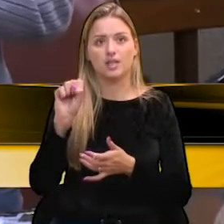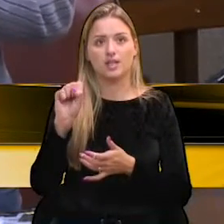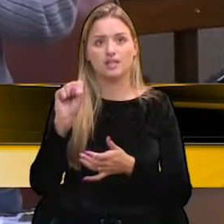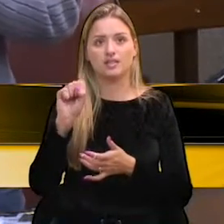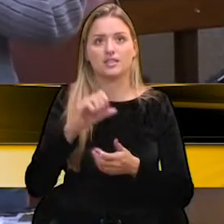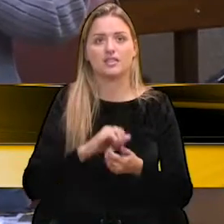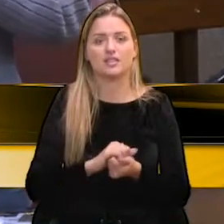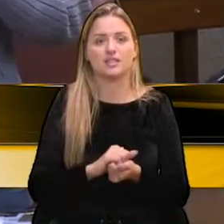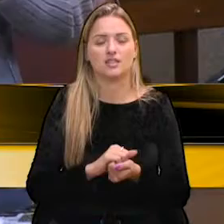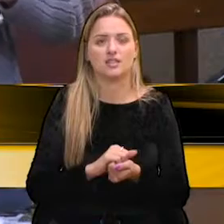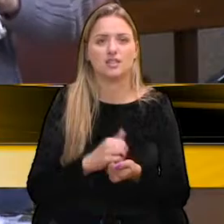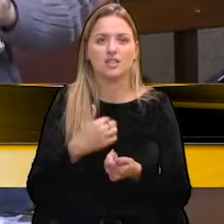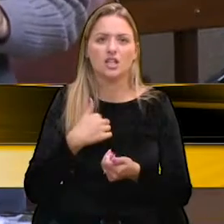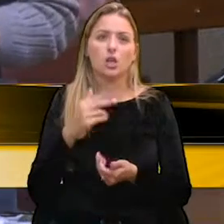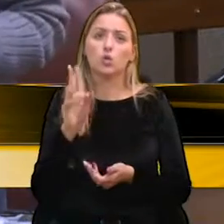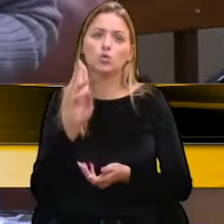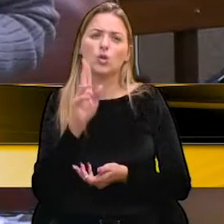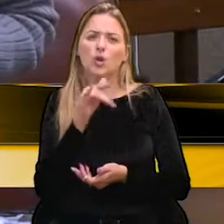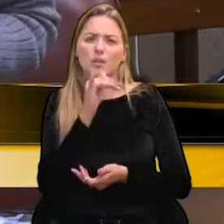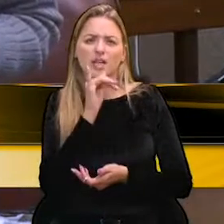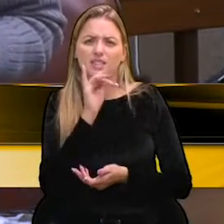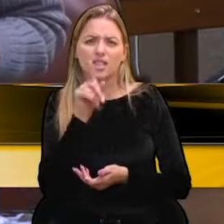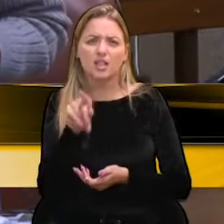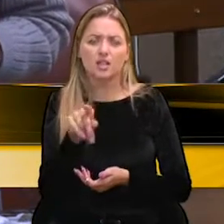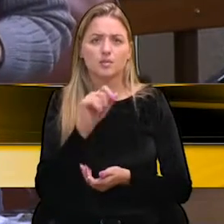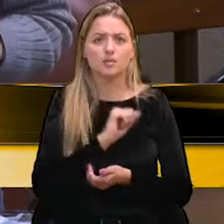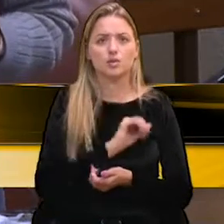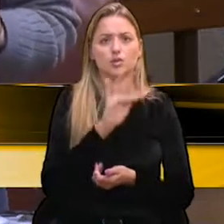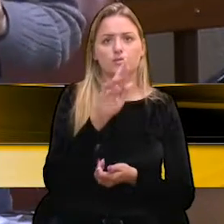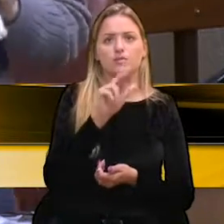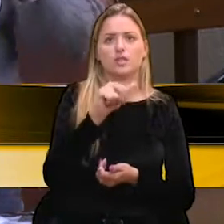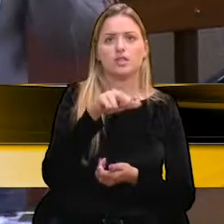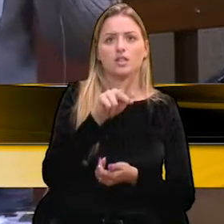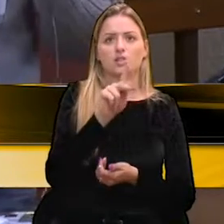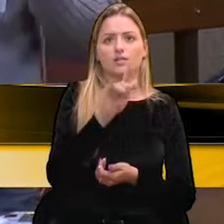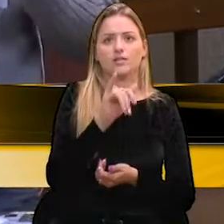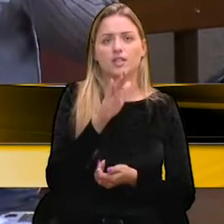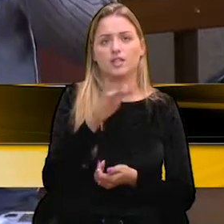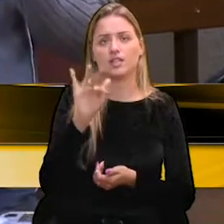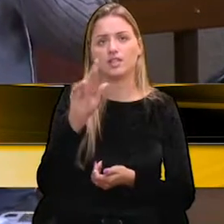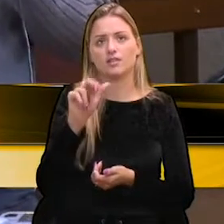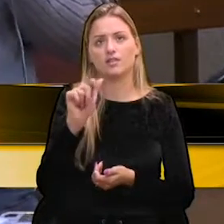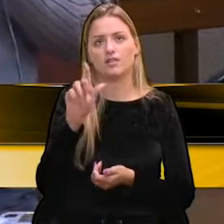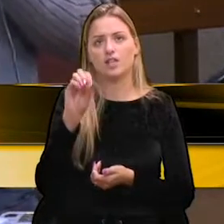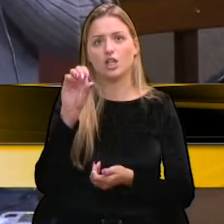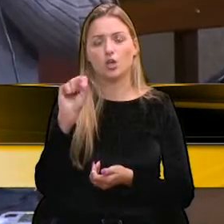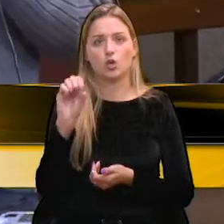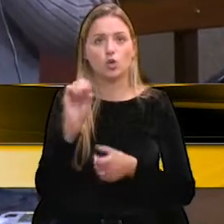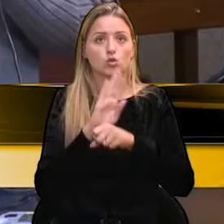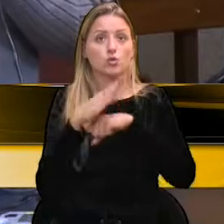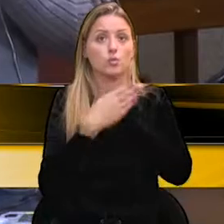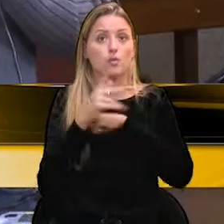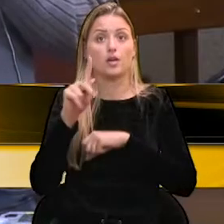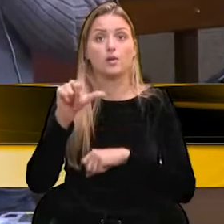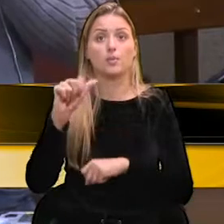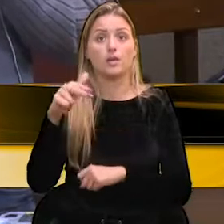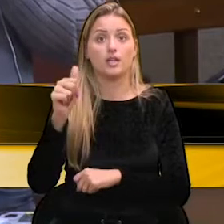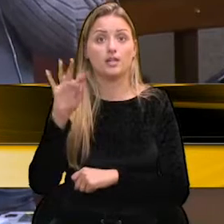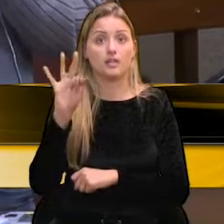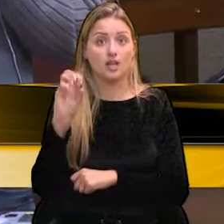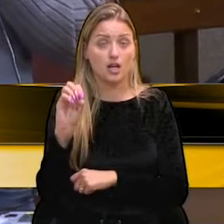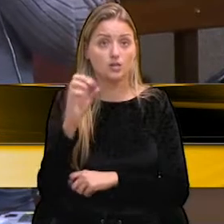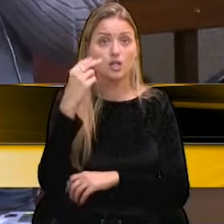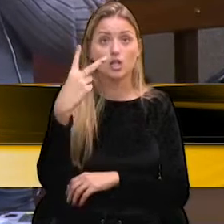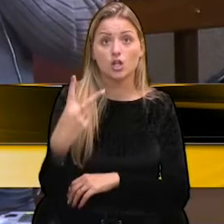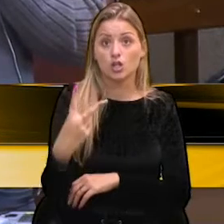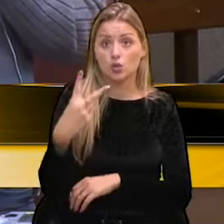nome aleatório, por exemplo. O senhor Frank Fragoso Machado, lá do bairro Planalto Rio Branco. Ele tem